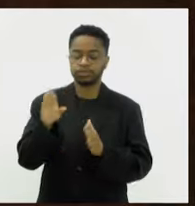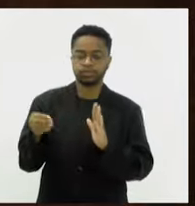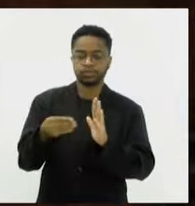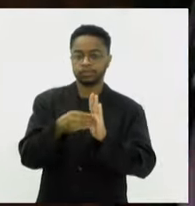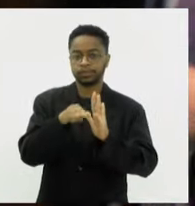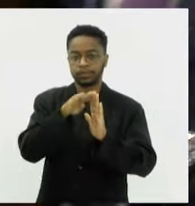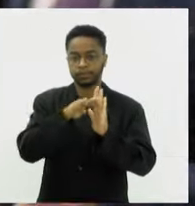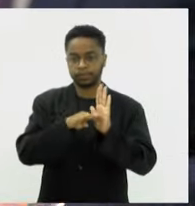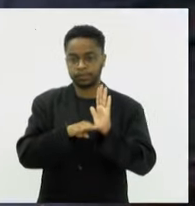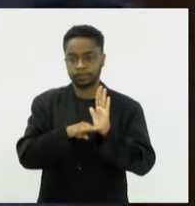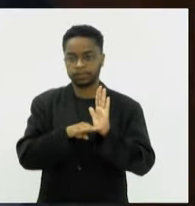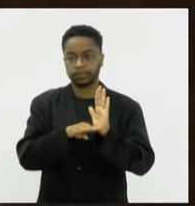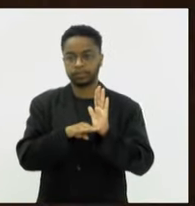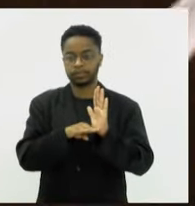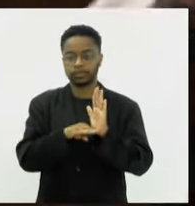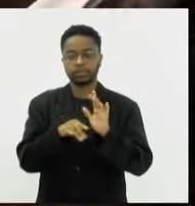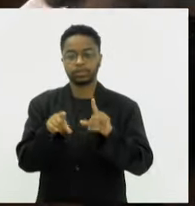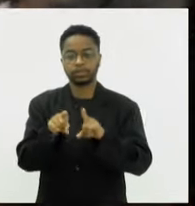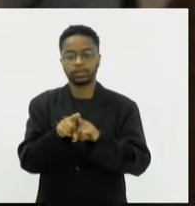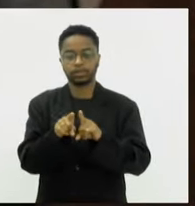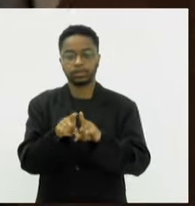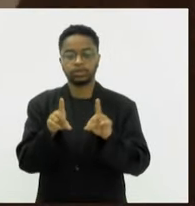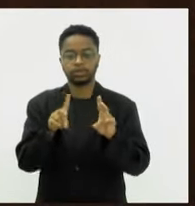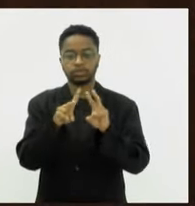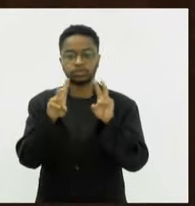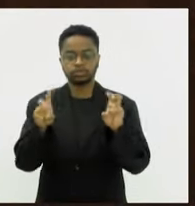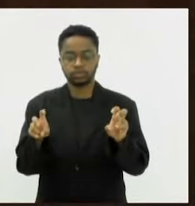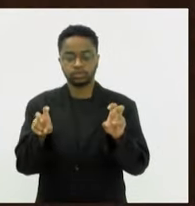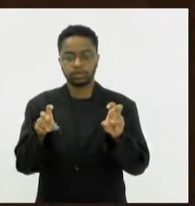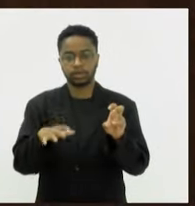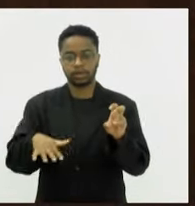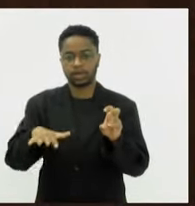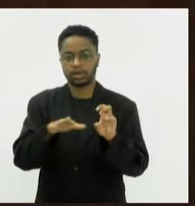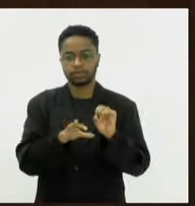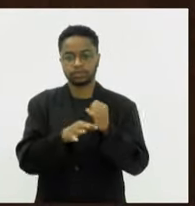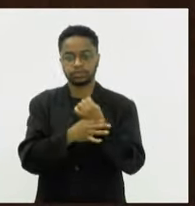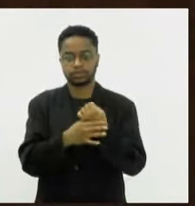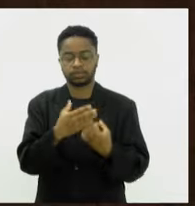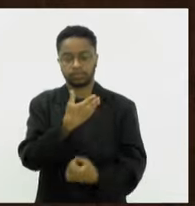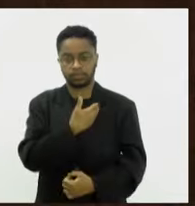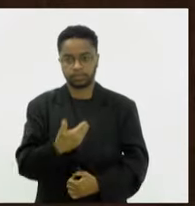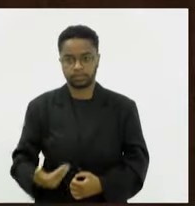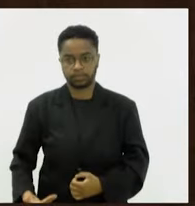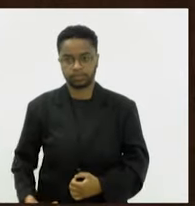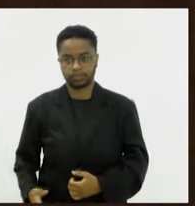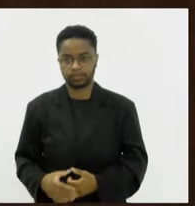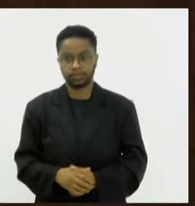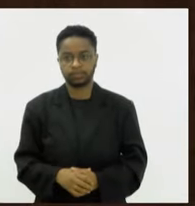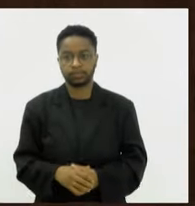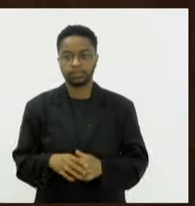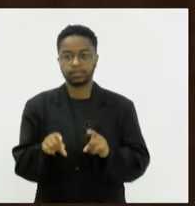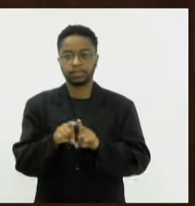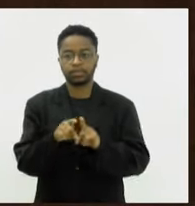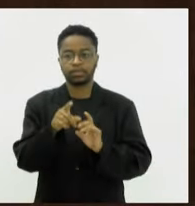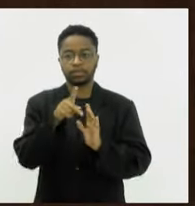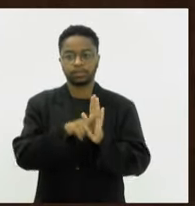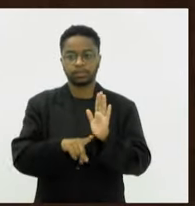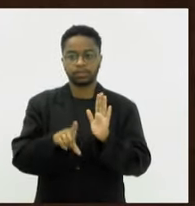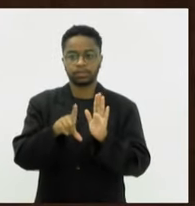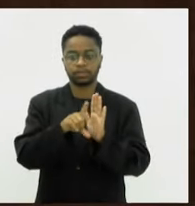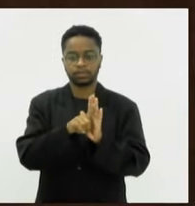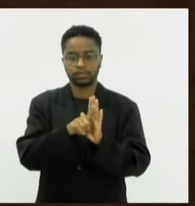pauta, inclusive relacionado à área de segurança pública. Em um projeto de lei que